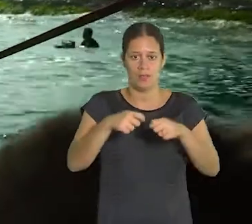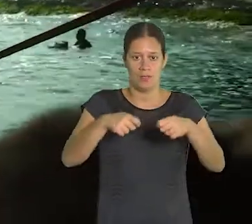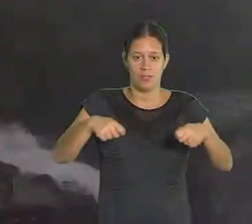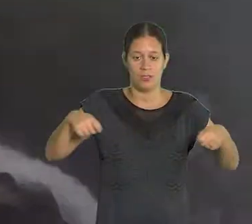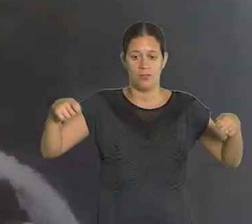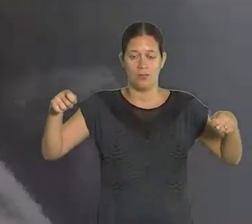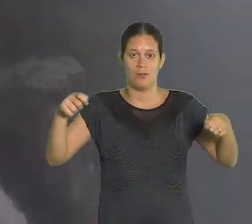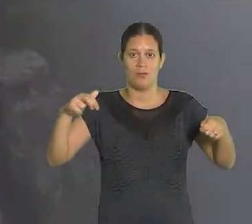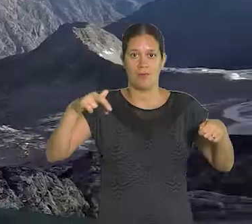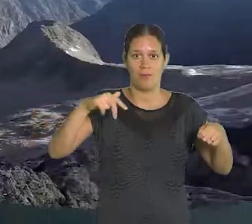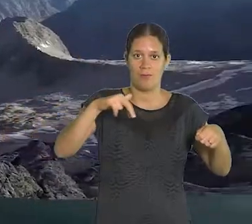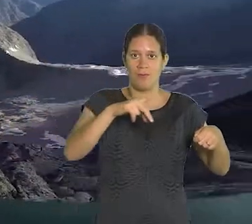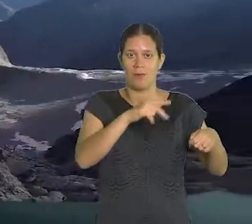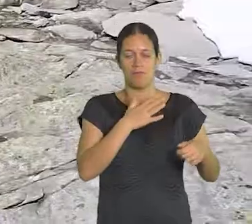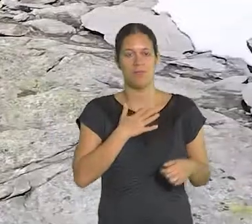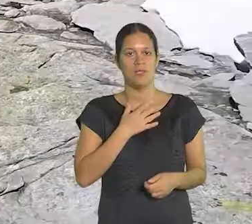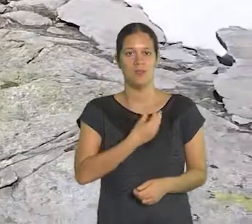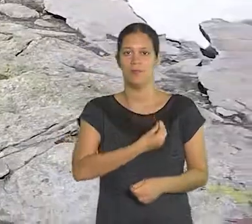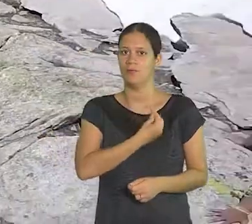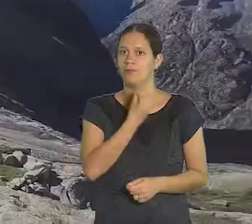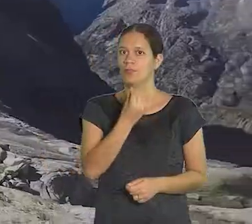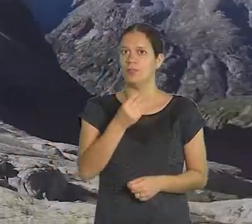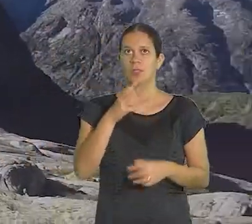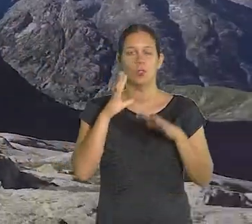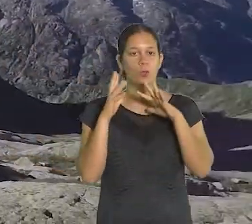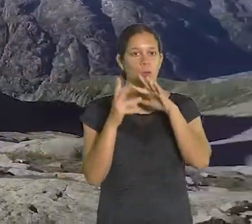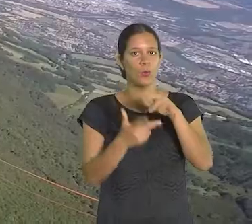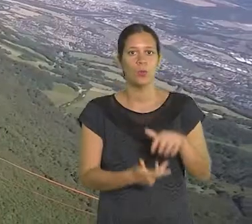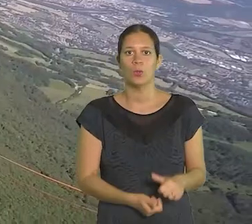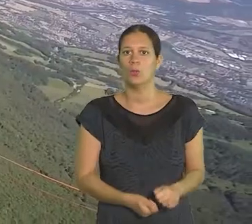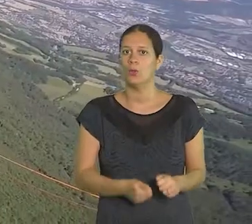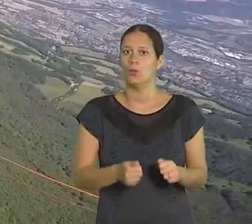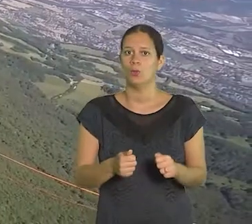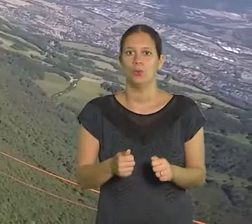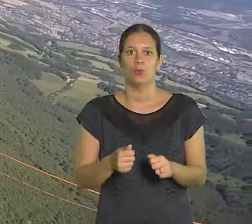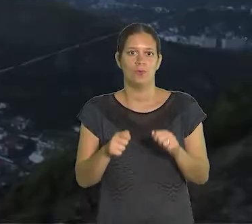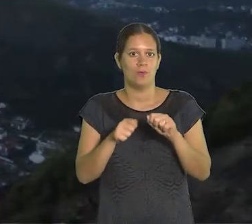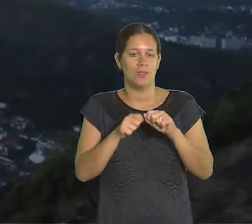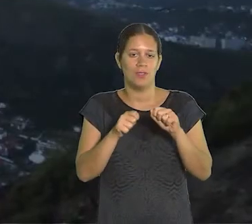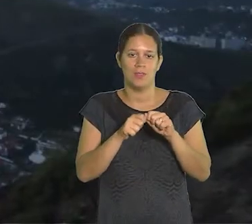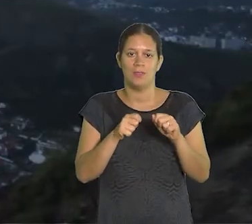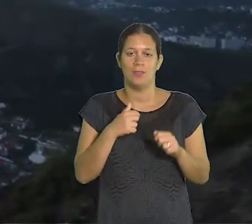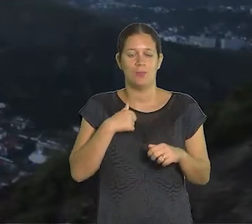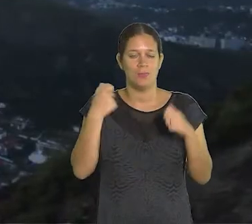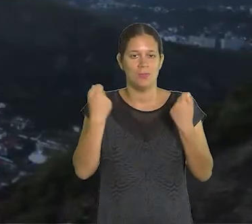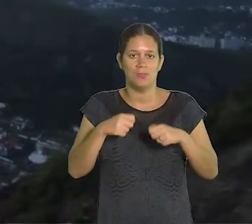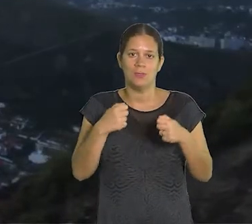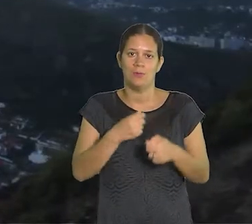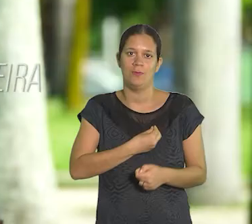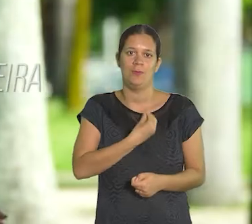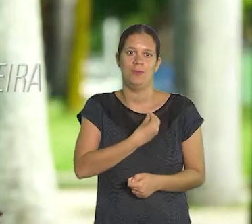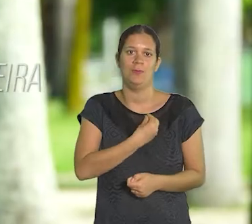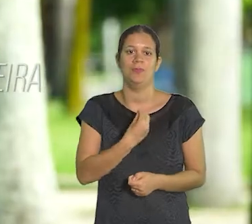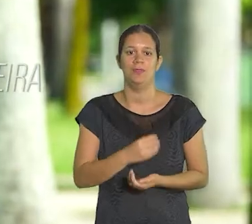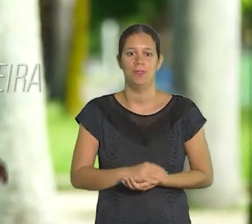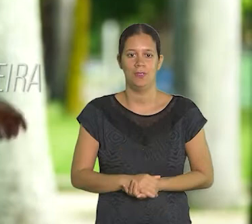Slackline é minha vida, eu já rodei o mundo pelo slackline. E o slackline é o equilíbrio que eu preciso para viver.